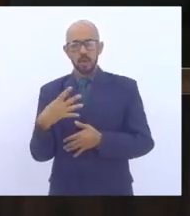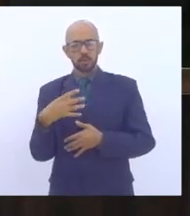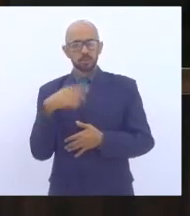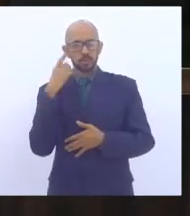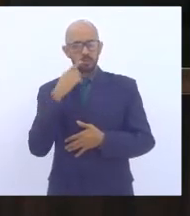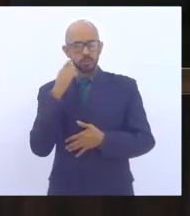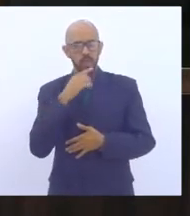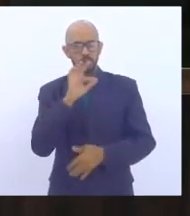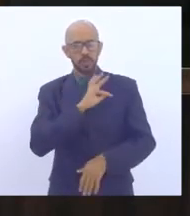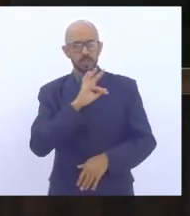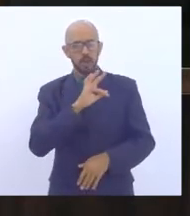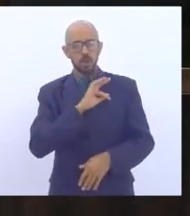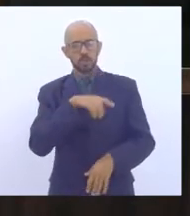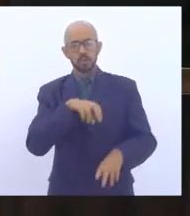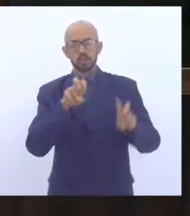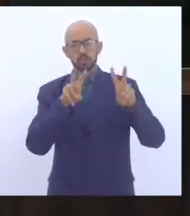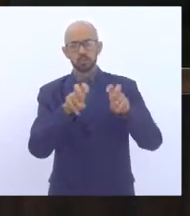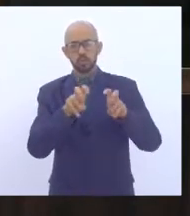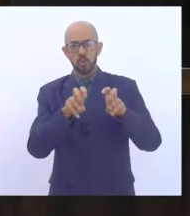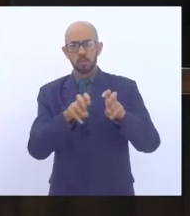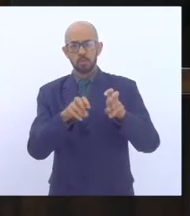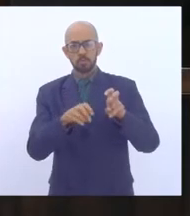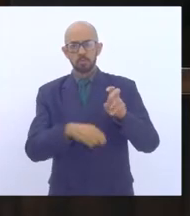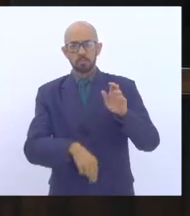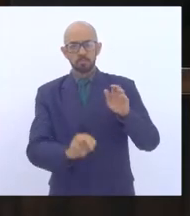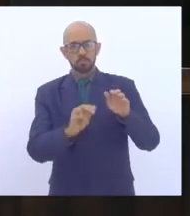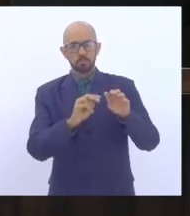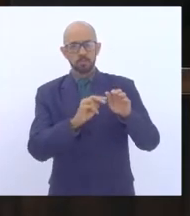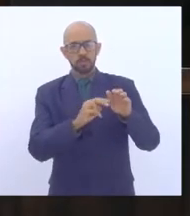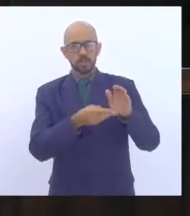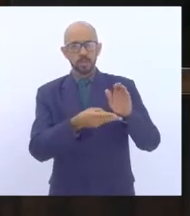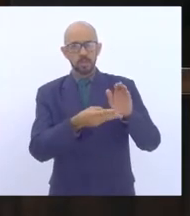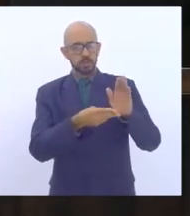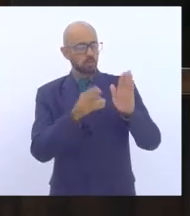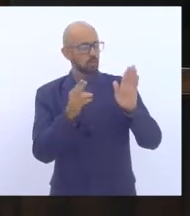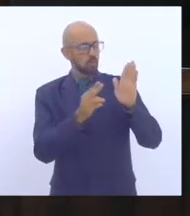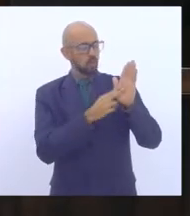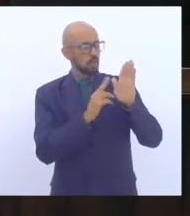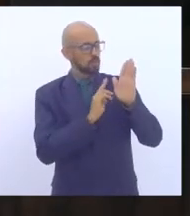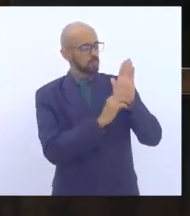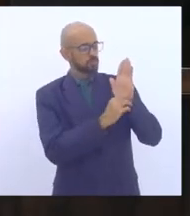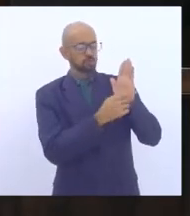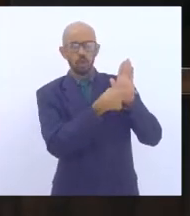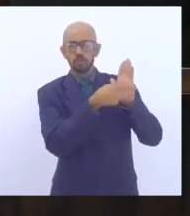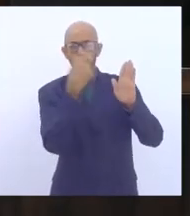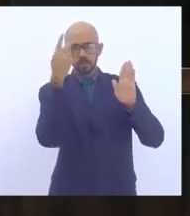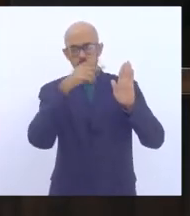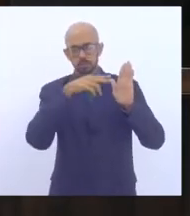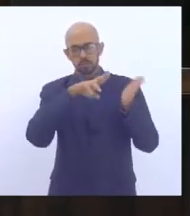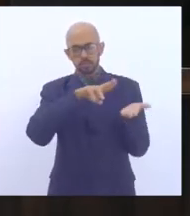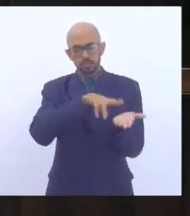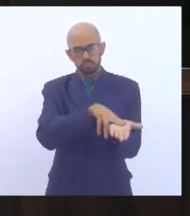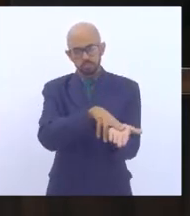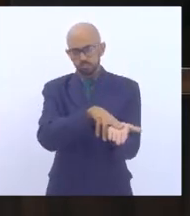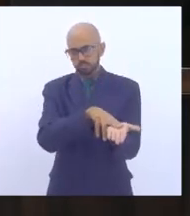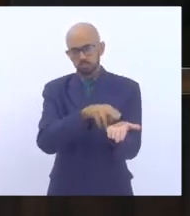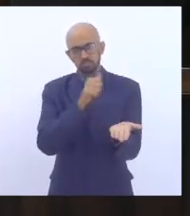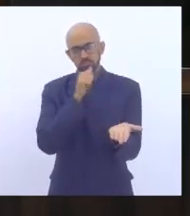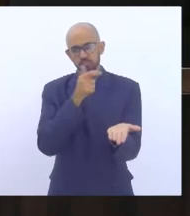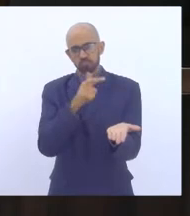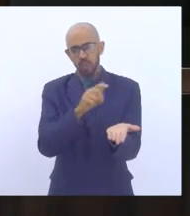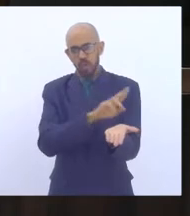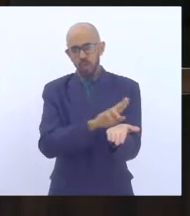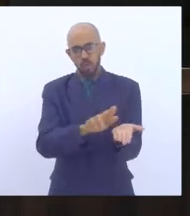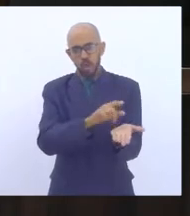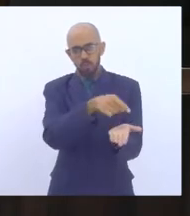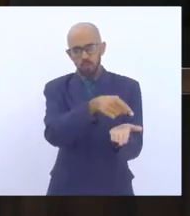Rocha dispõe sobre a identificação de pacientes não identificados na rede Saúde do Estado do Rio de Janeiro pareceres da comissão de posição